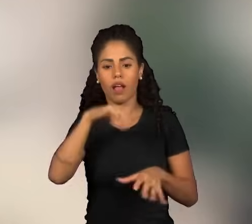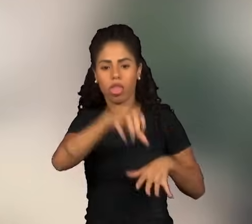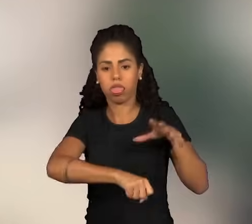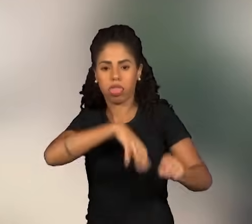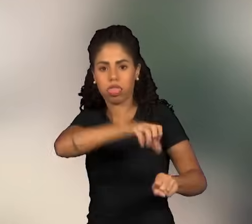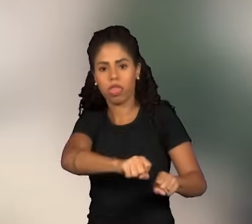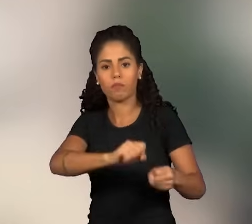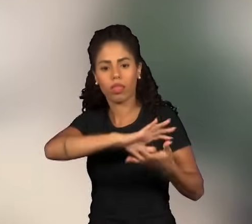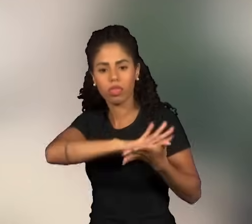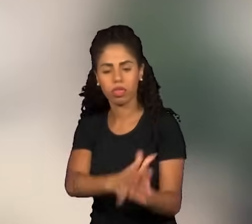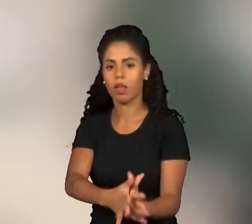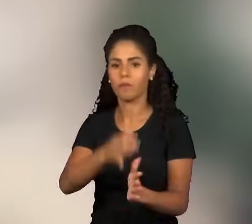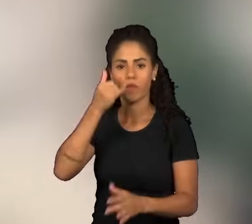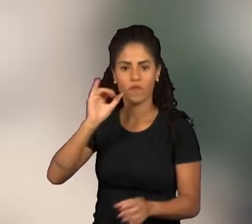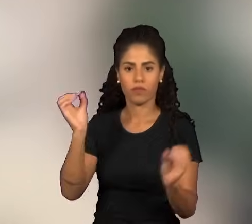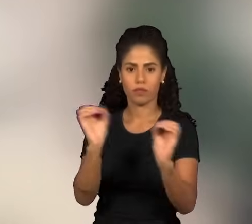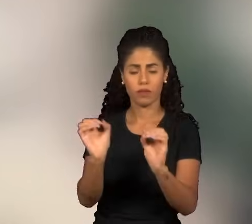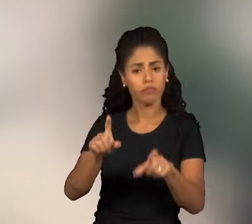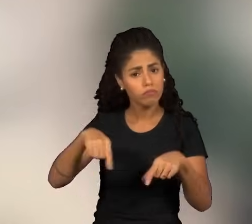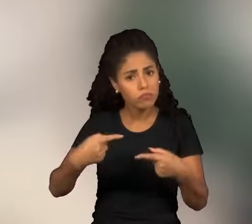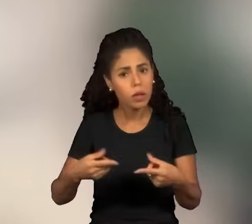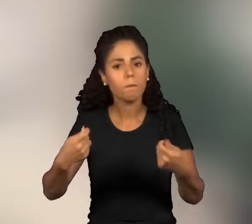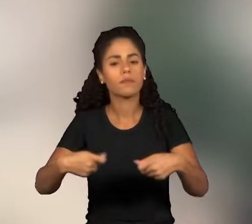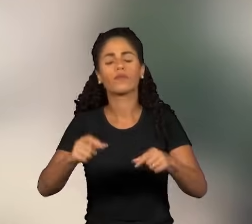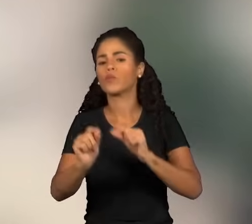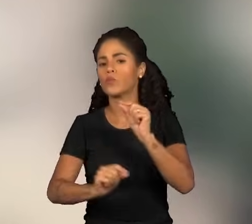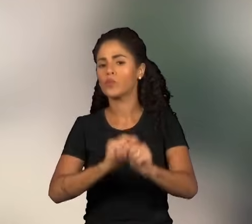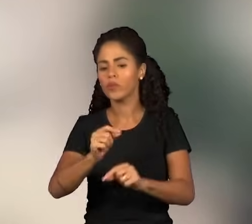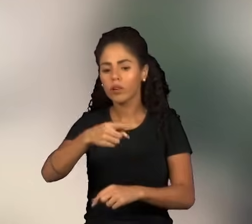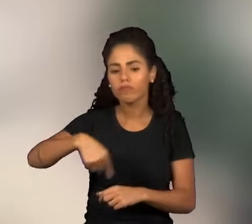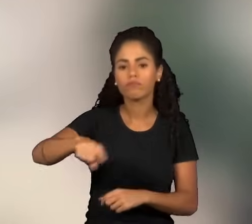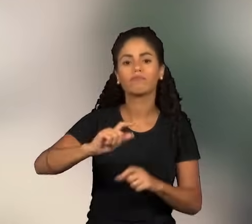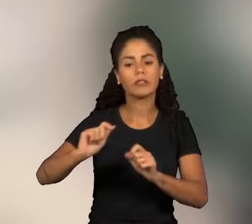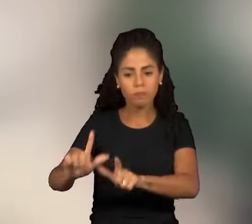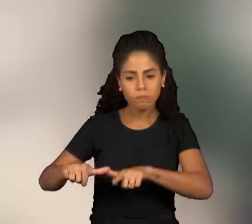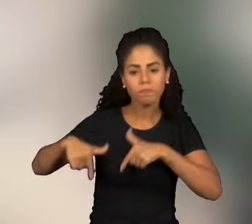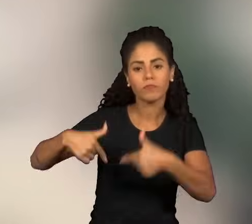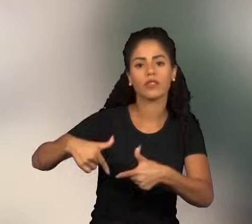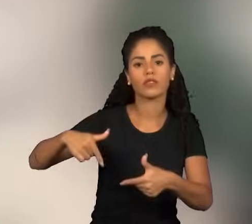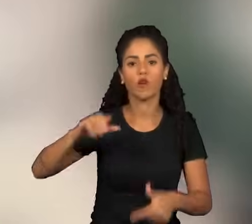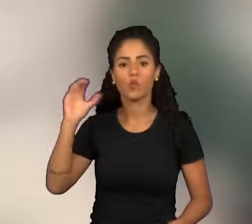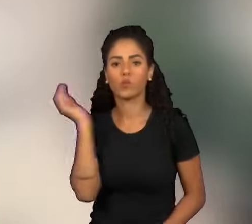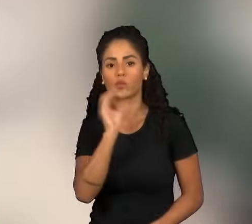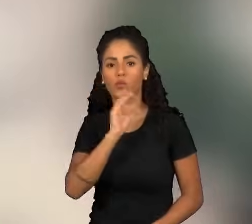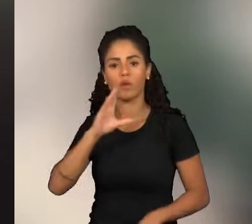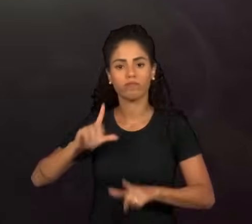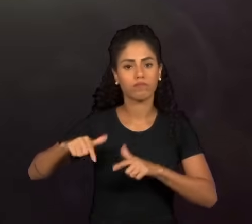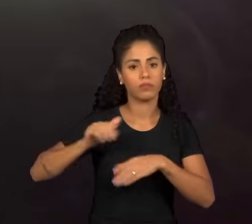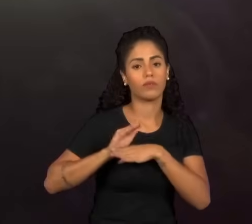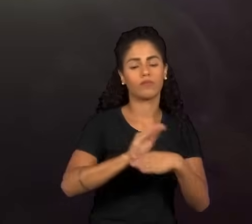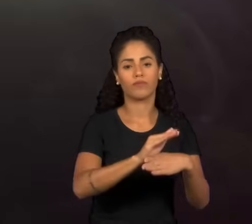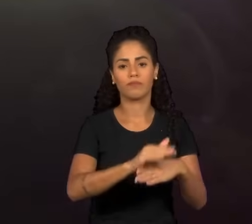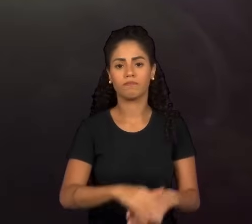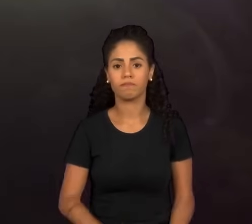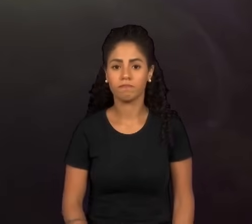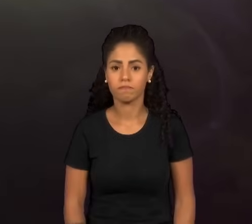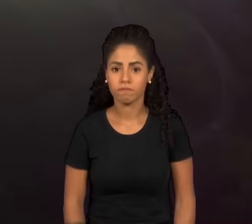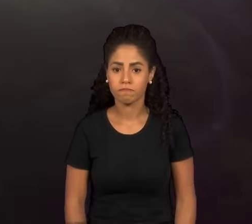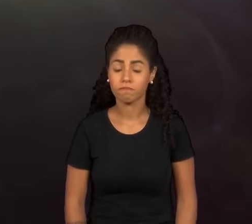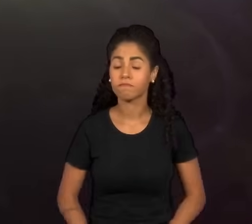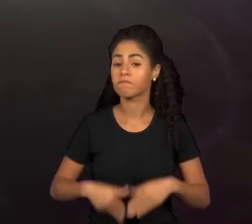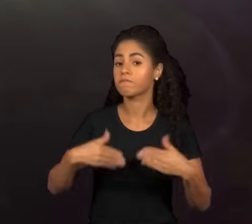mais terras indígenas e que são necessárias novas medidas urgentes. A